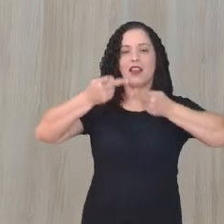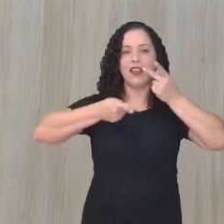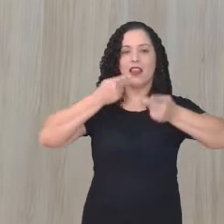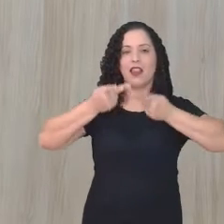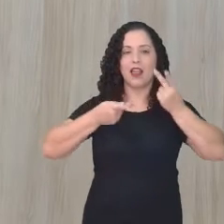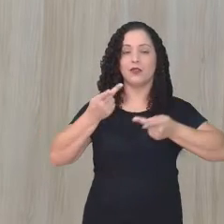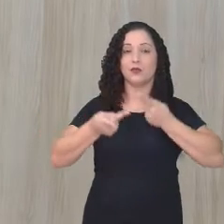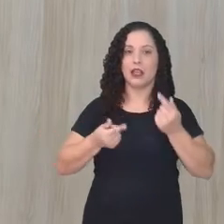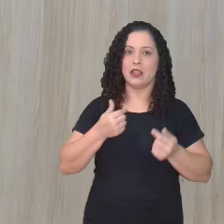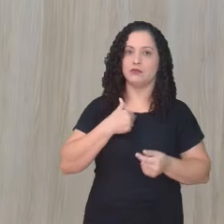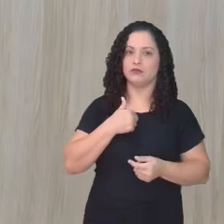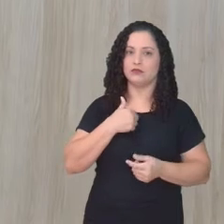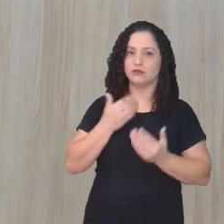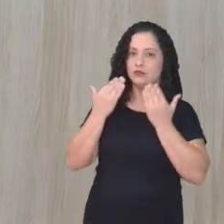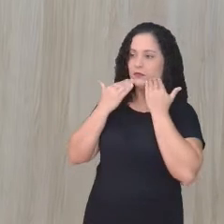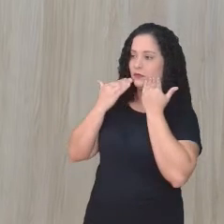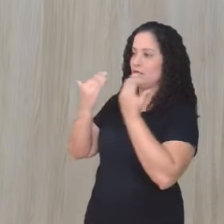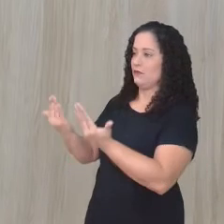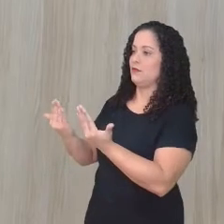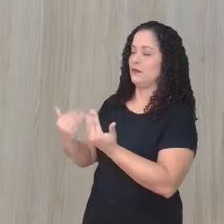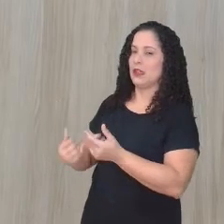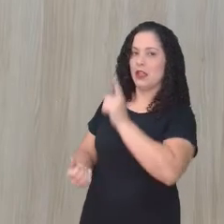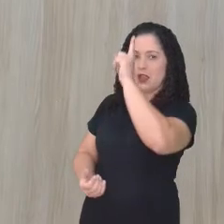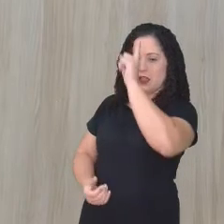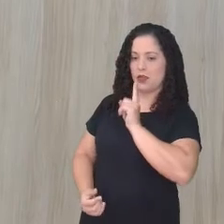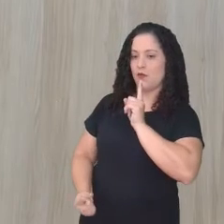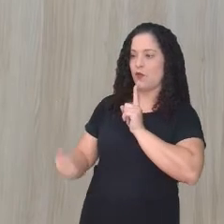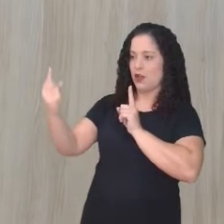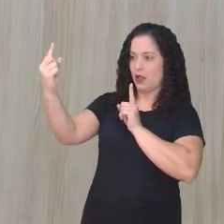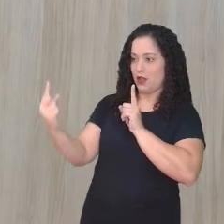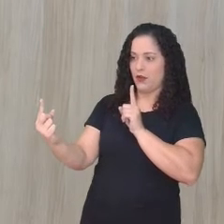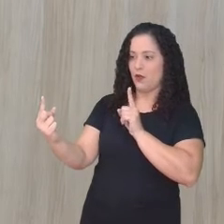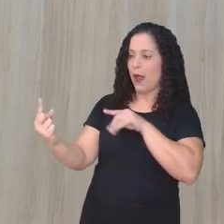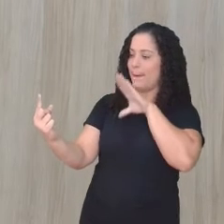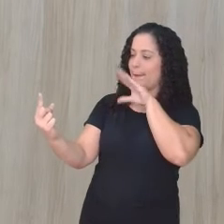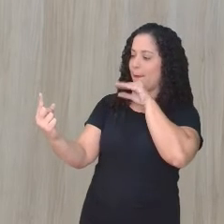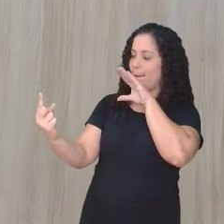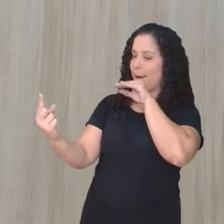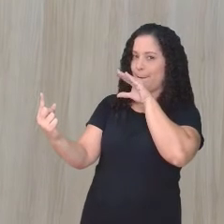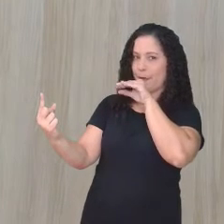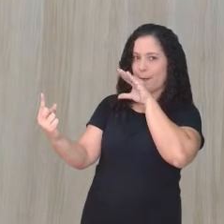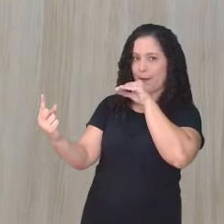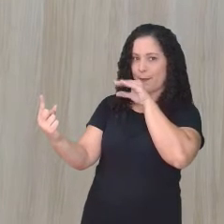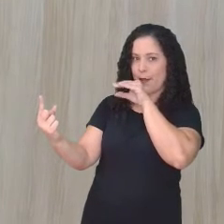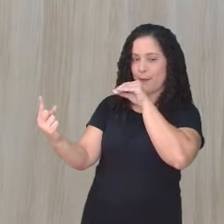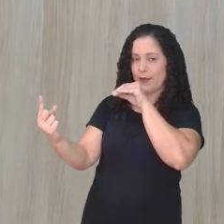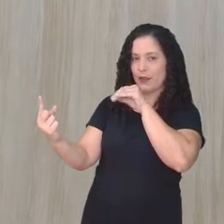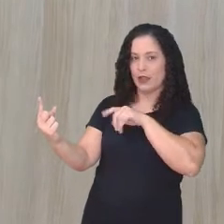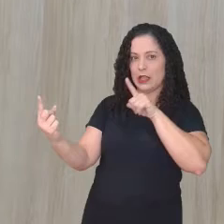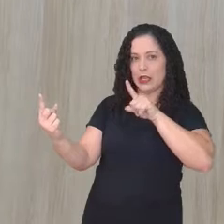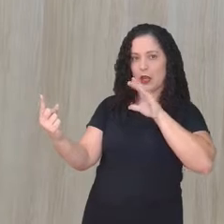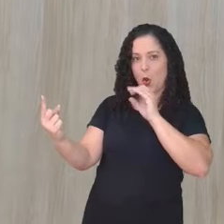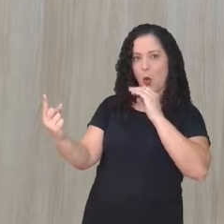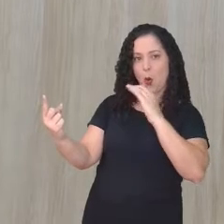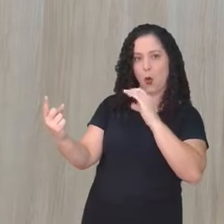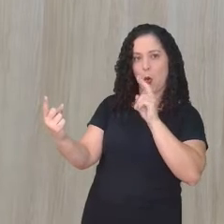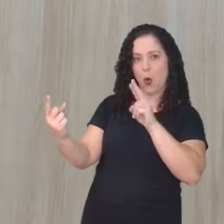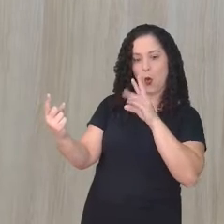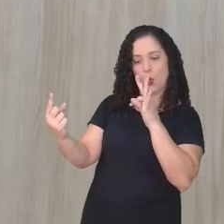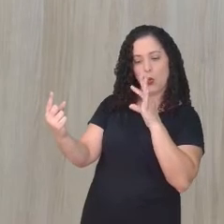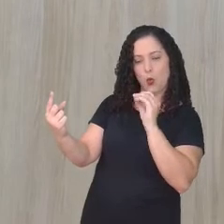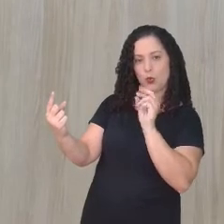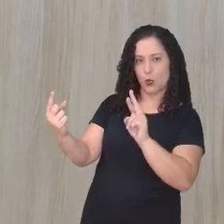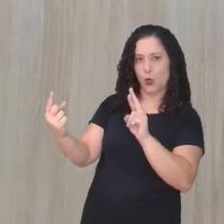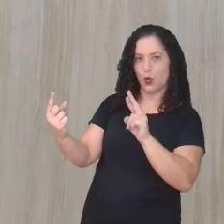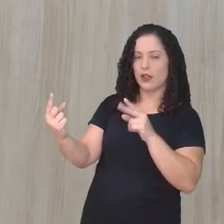outra pessoa, você é o locutor, não é? É o primeiro elemento que Jacobson fala aqui, não é? É aquele que diz algo